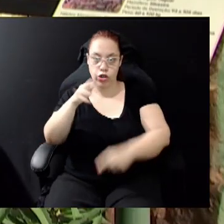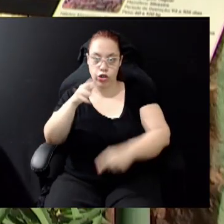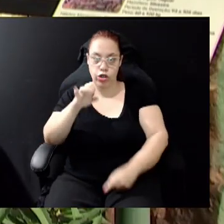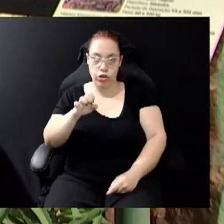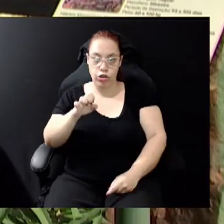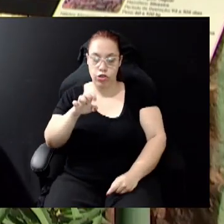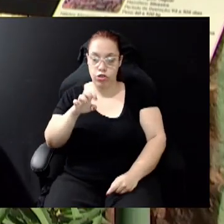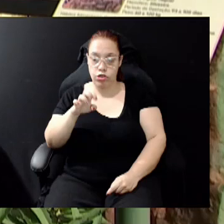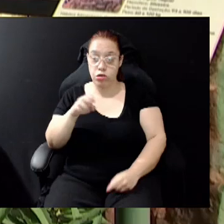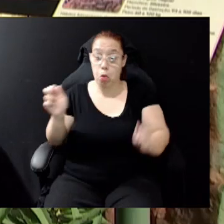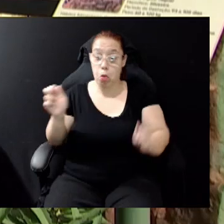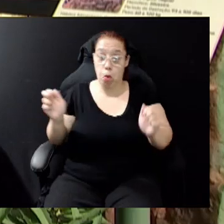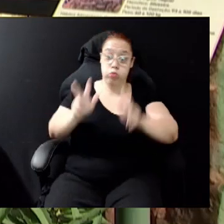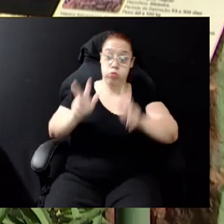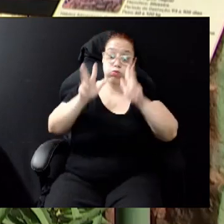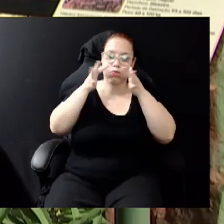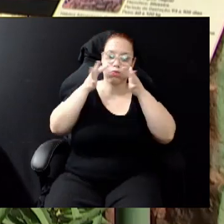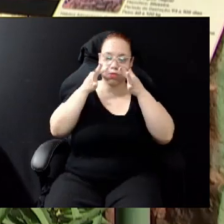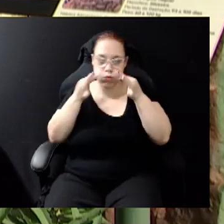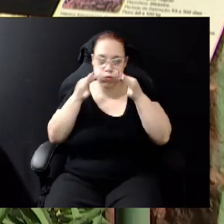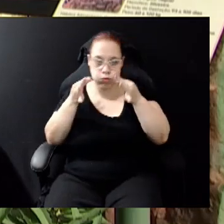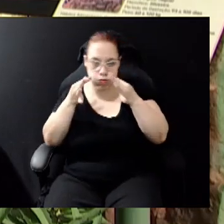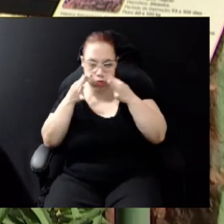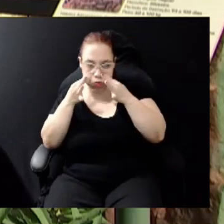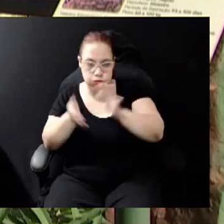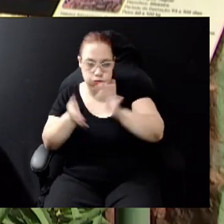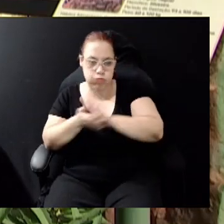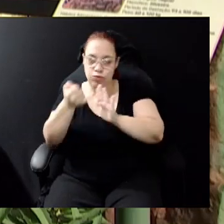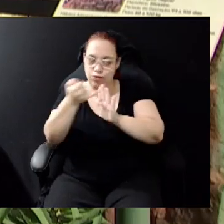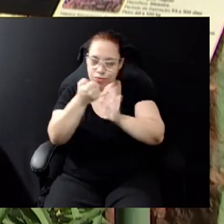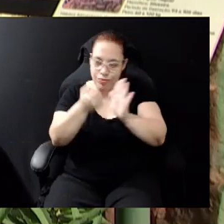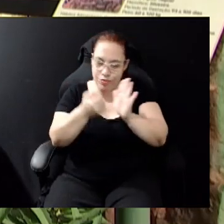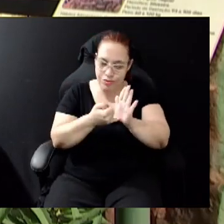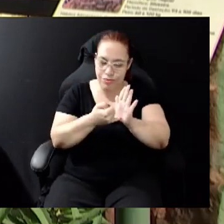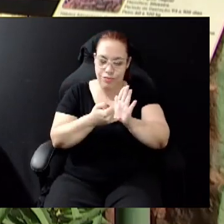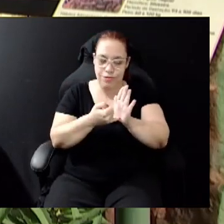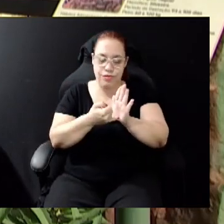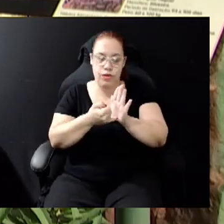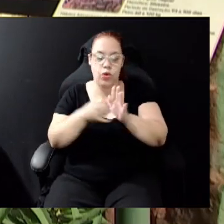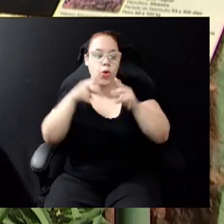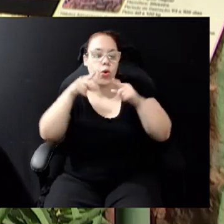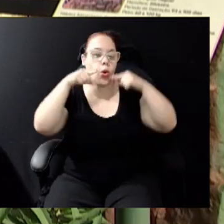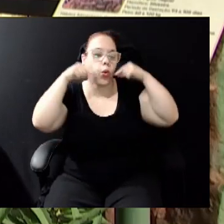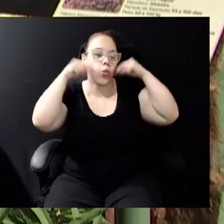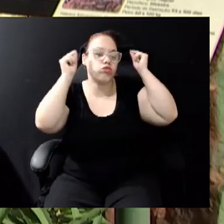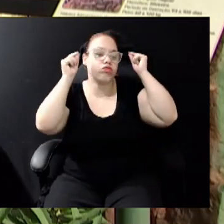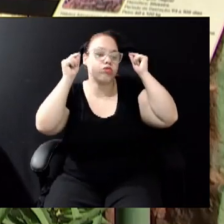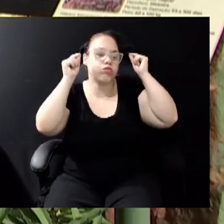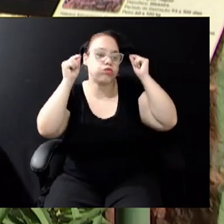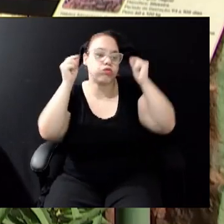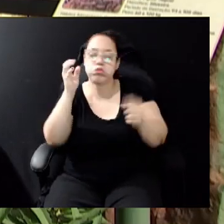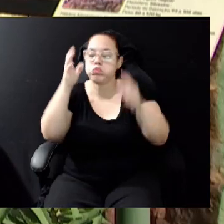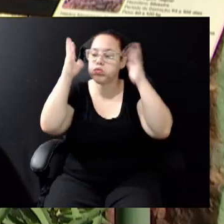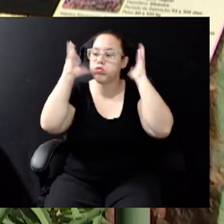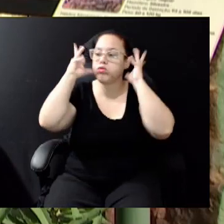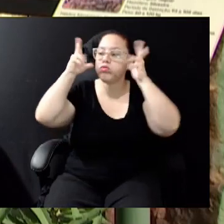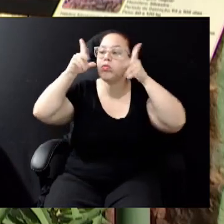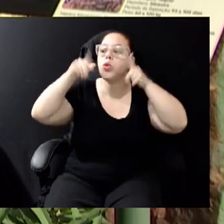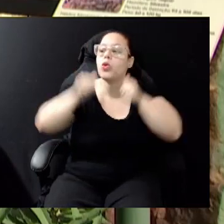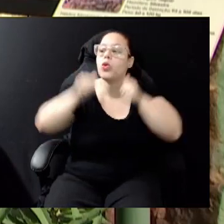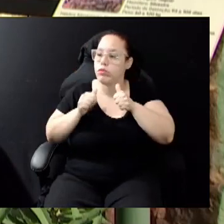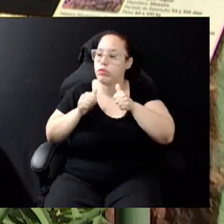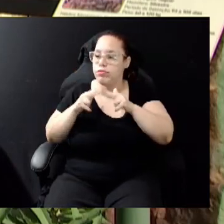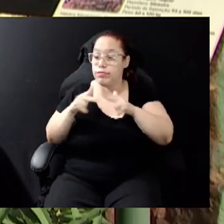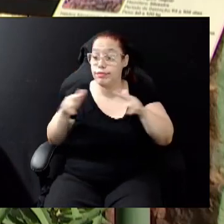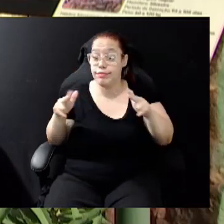né? Normalmente nas instituições os felinos são bem visitados, né? São bem